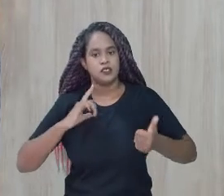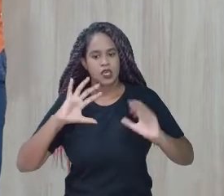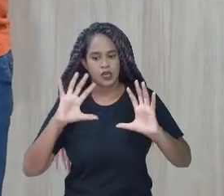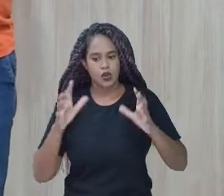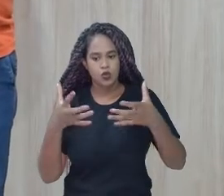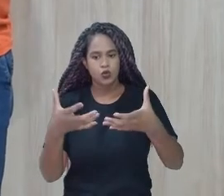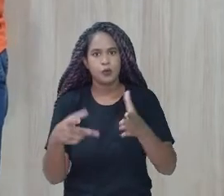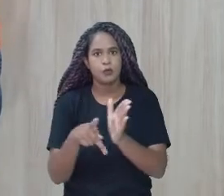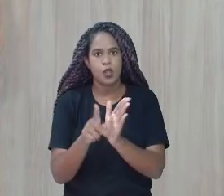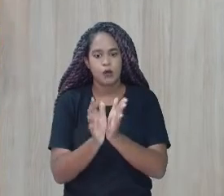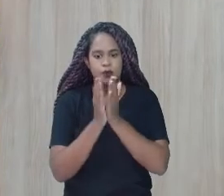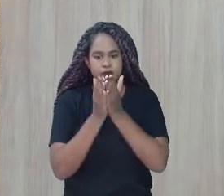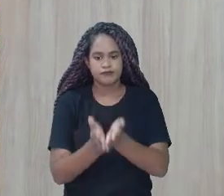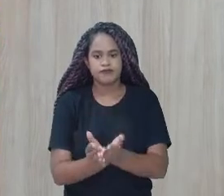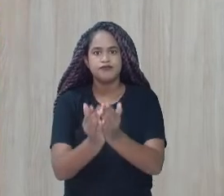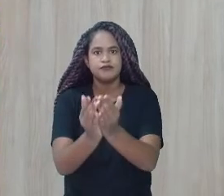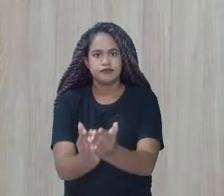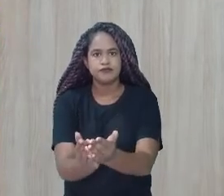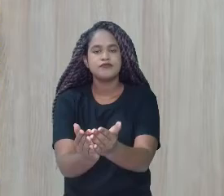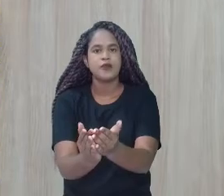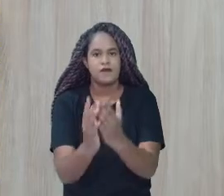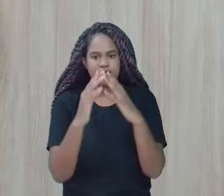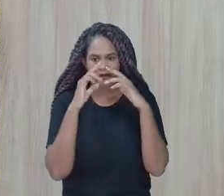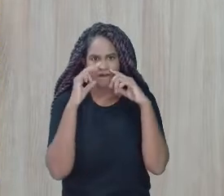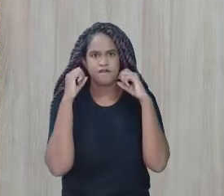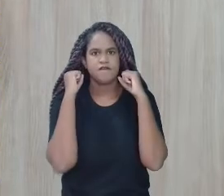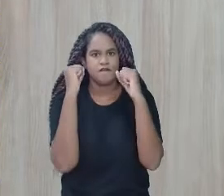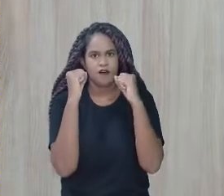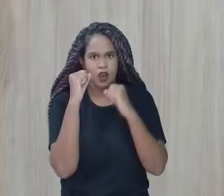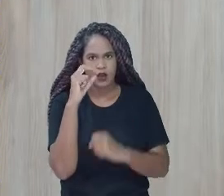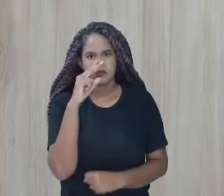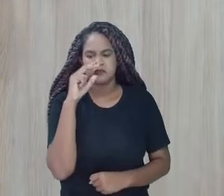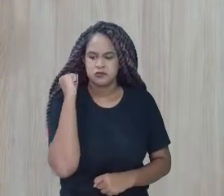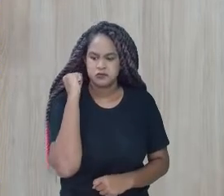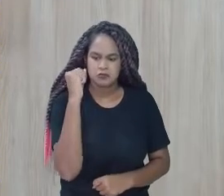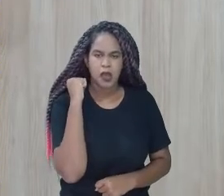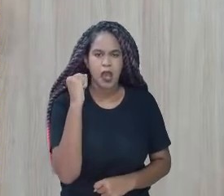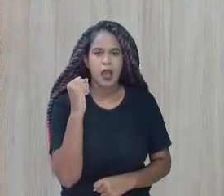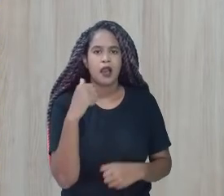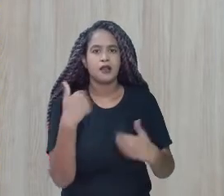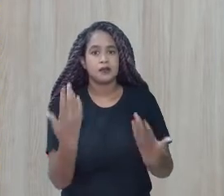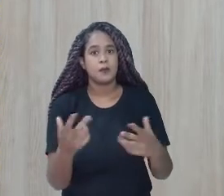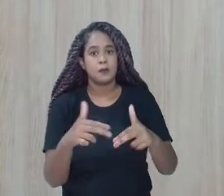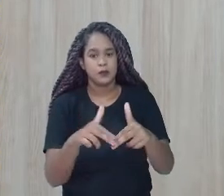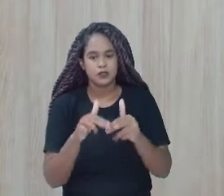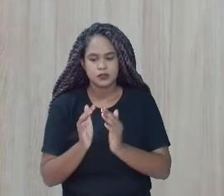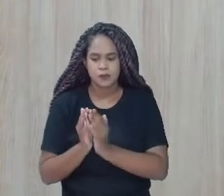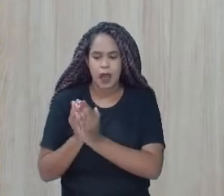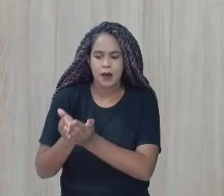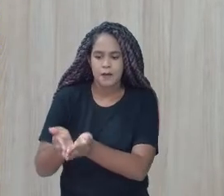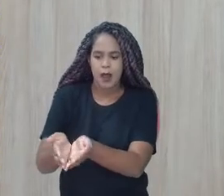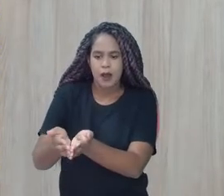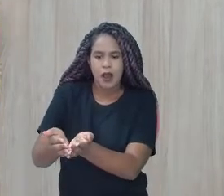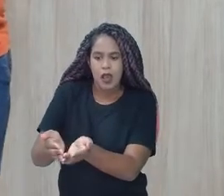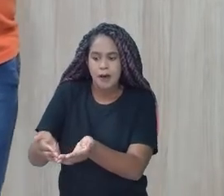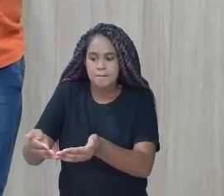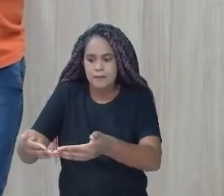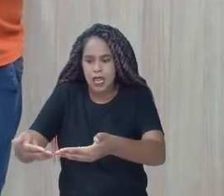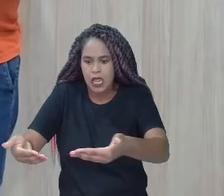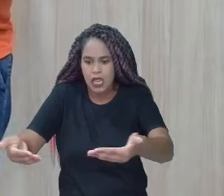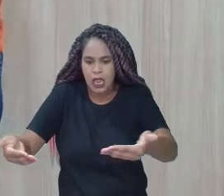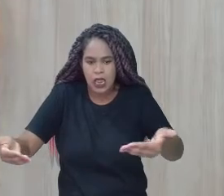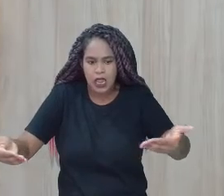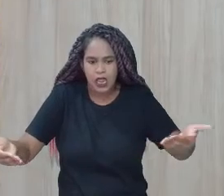marinha muito poderosa, e esse bloqueio naval, né,